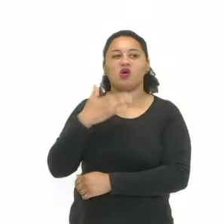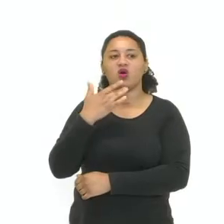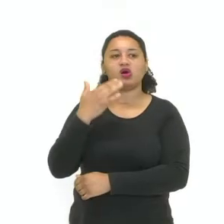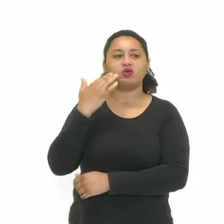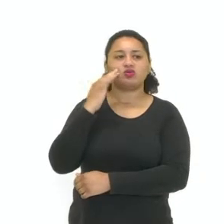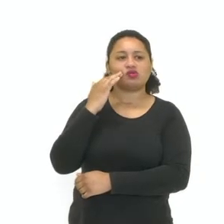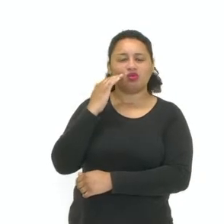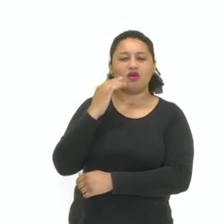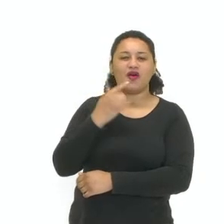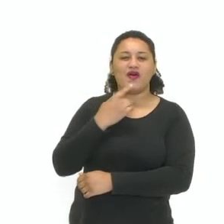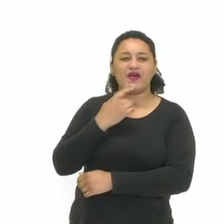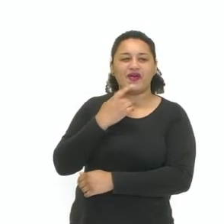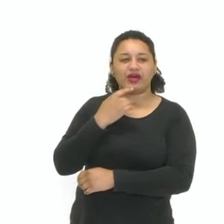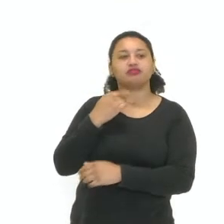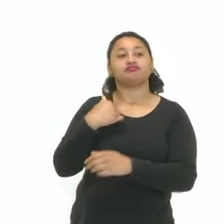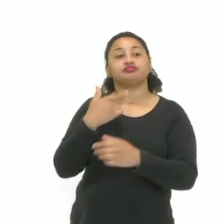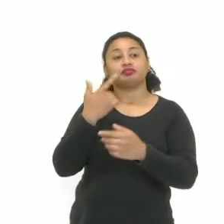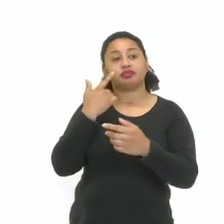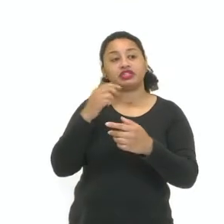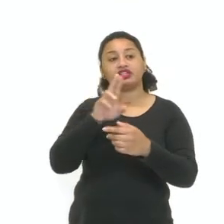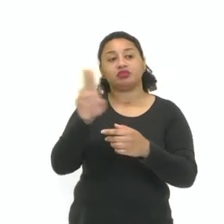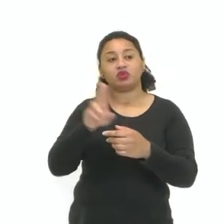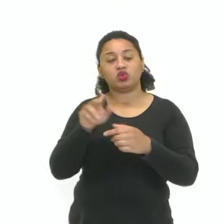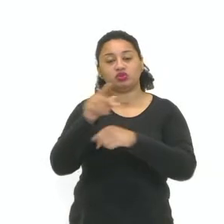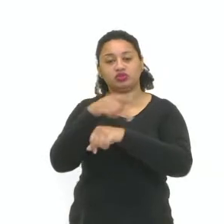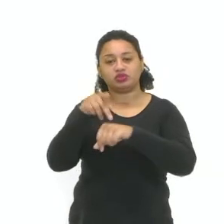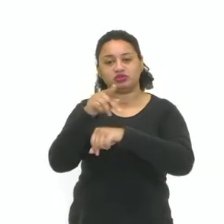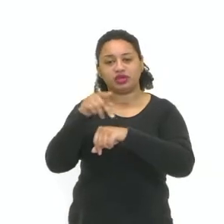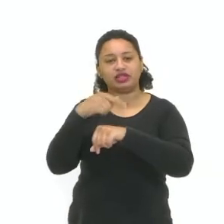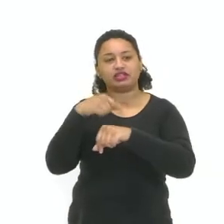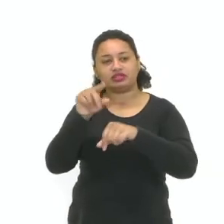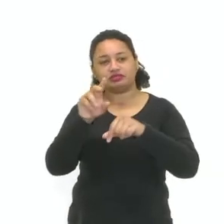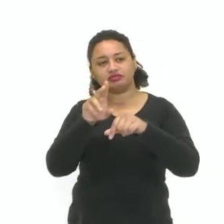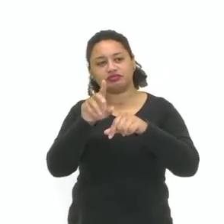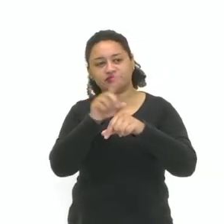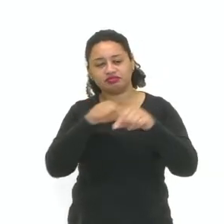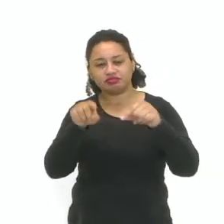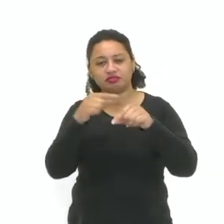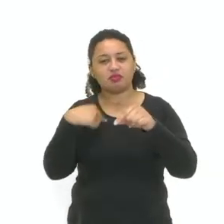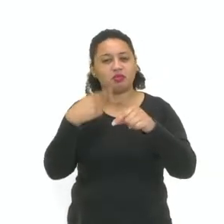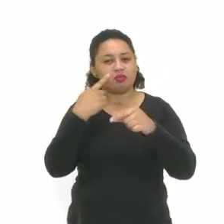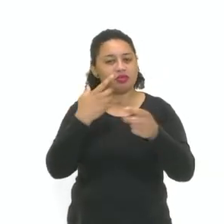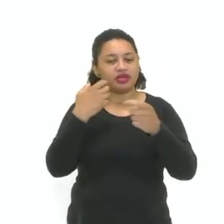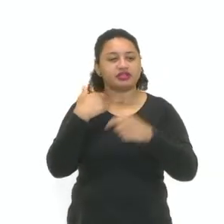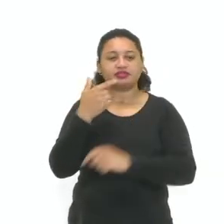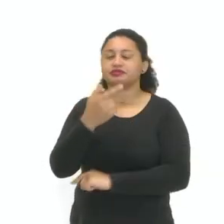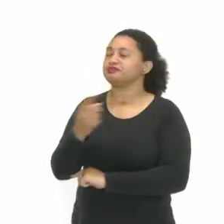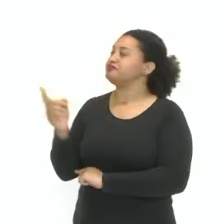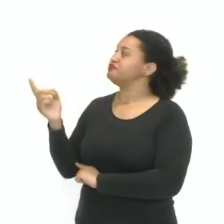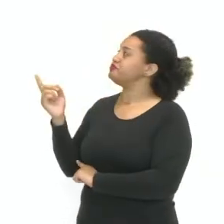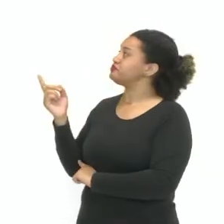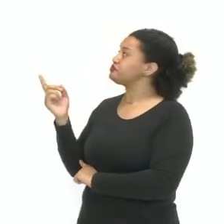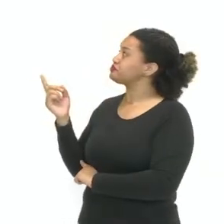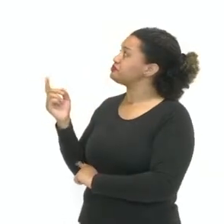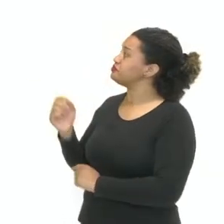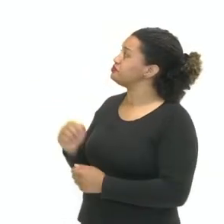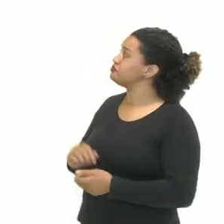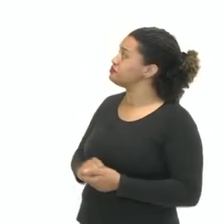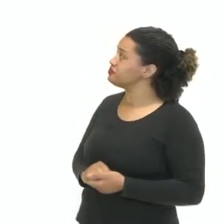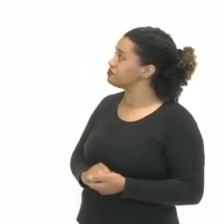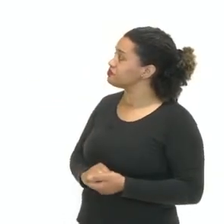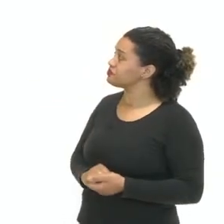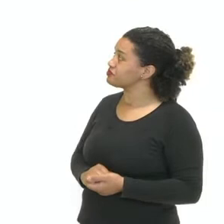a Etiópia, a Somália, a Eritreia, o Djibouti, Uganda, o Quênia, o